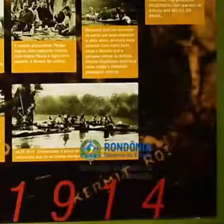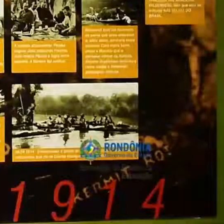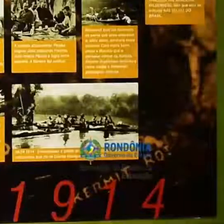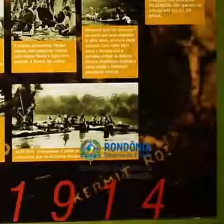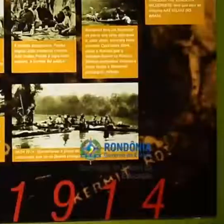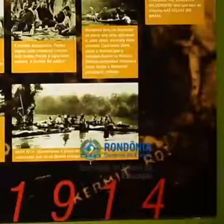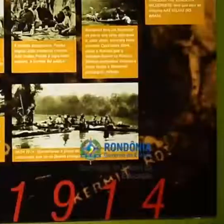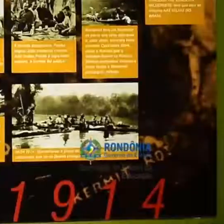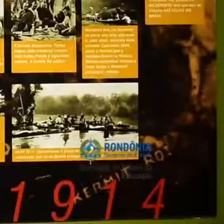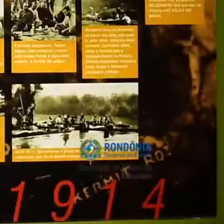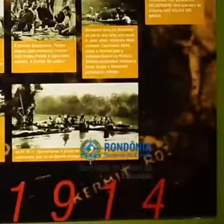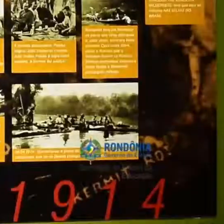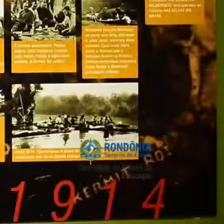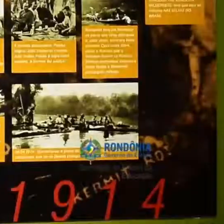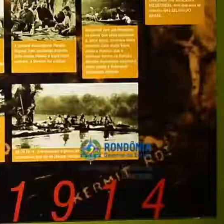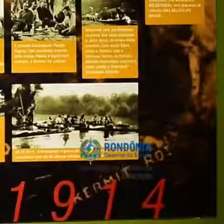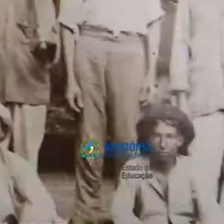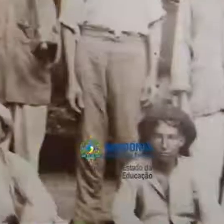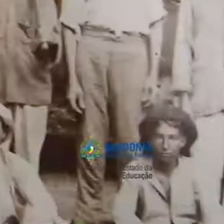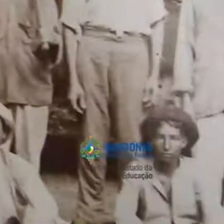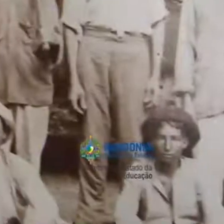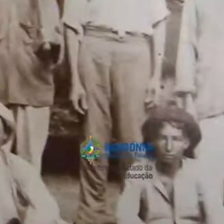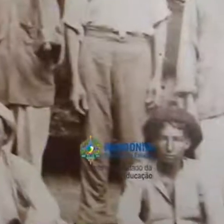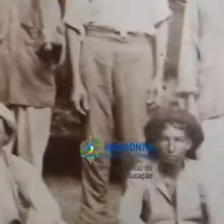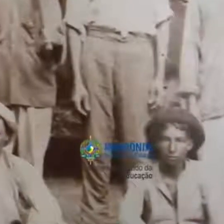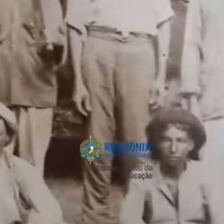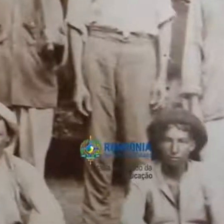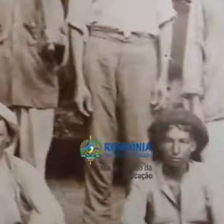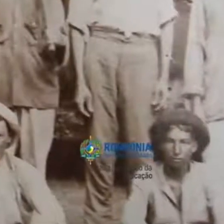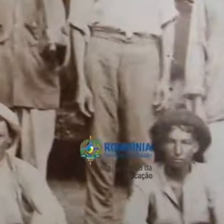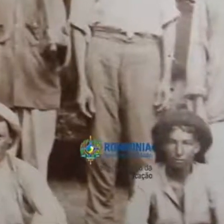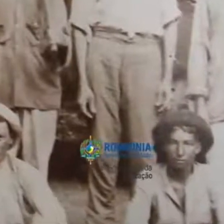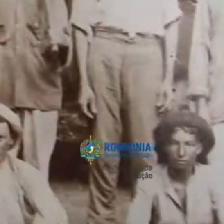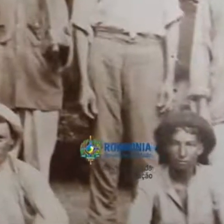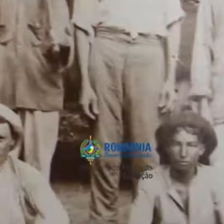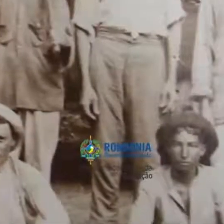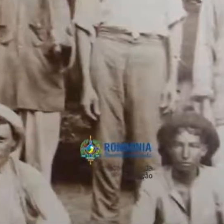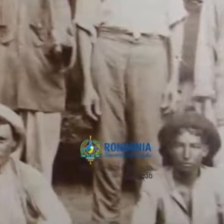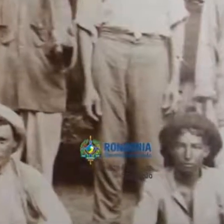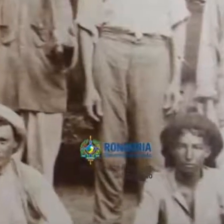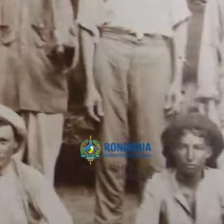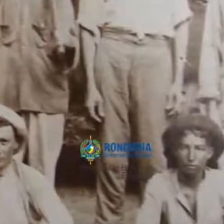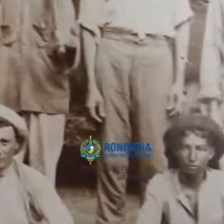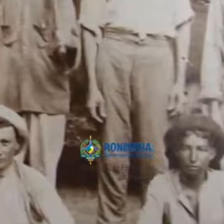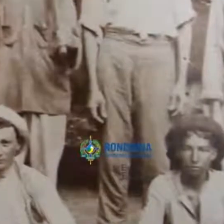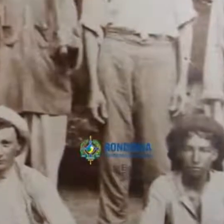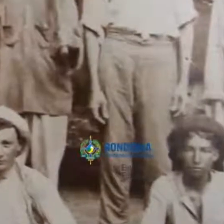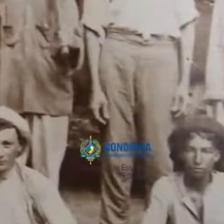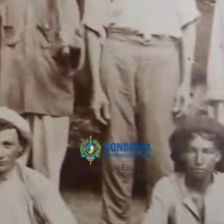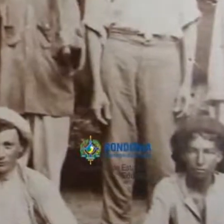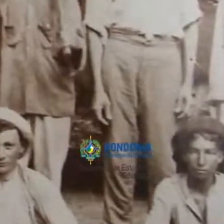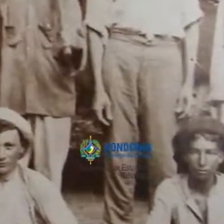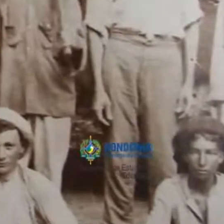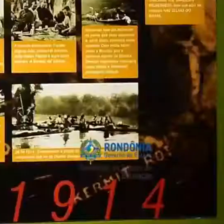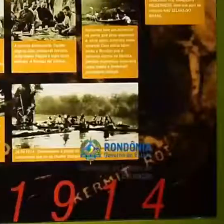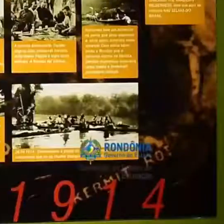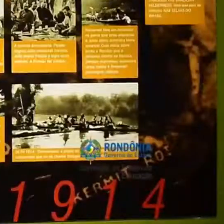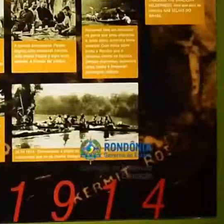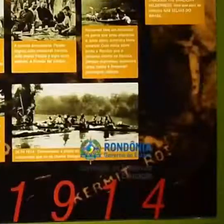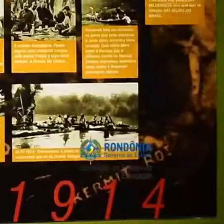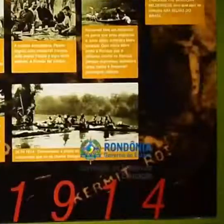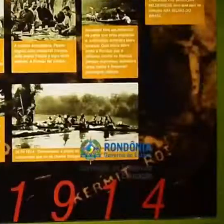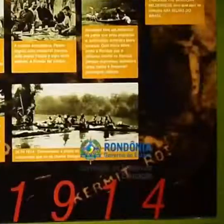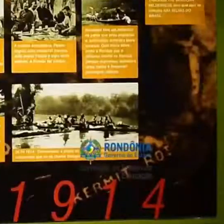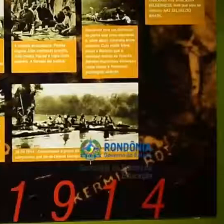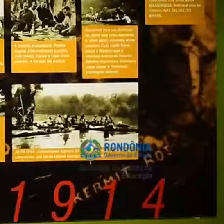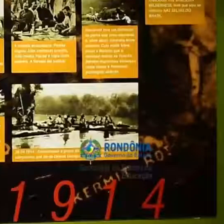novos estudos da região amazônica. Rondon foi para essa aventura, e nessa aventura eles descobriram